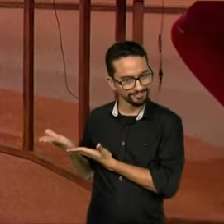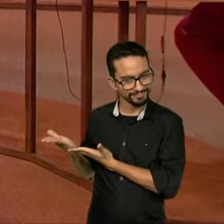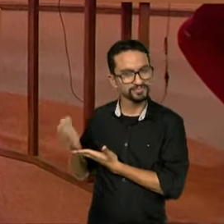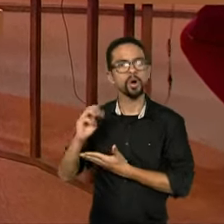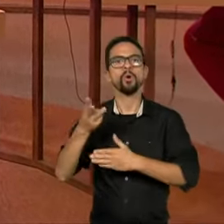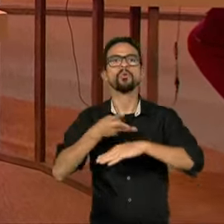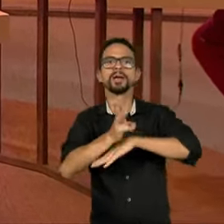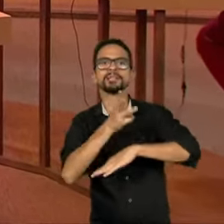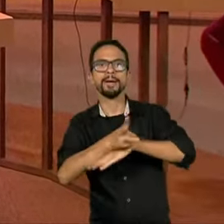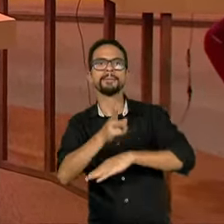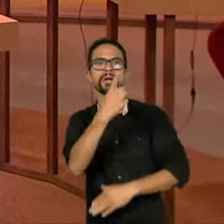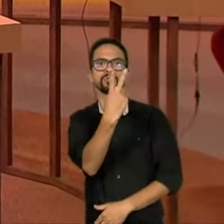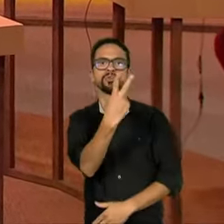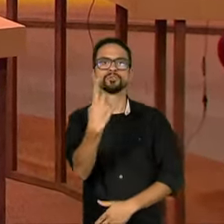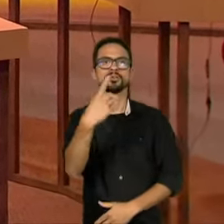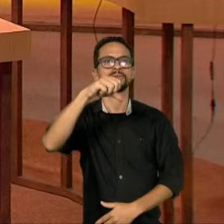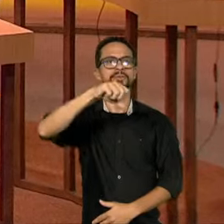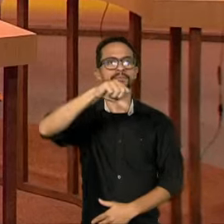zap